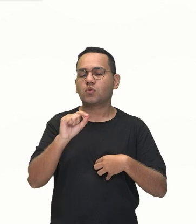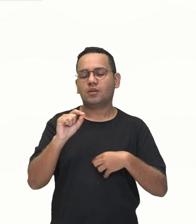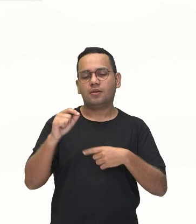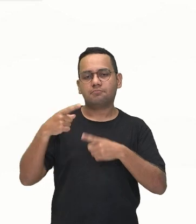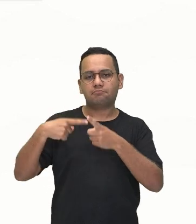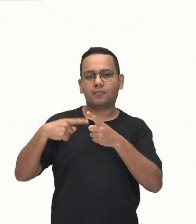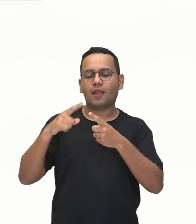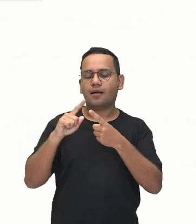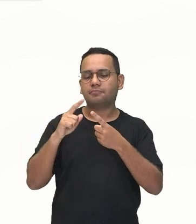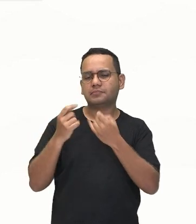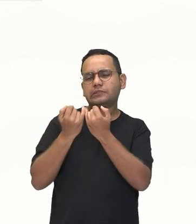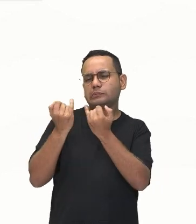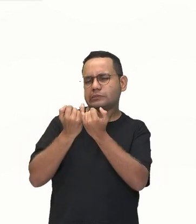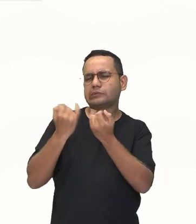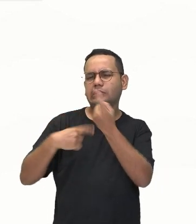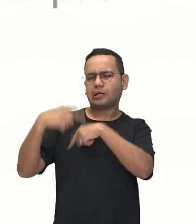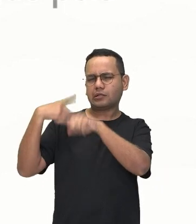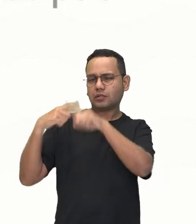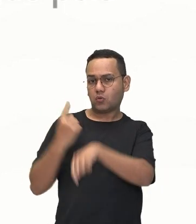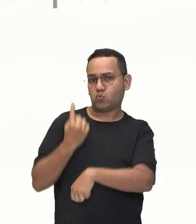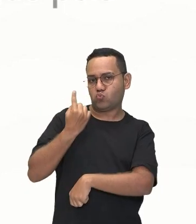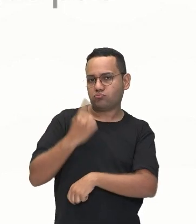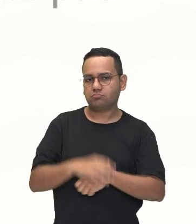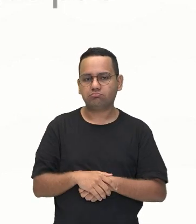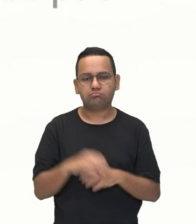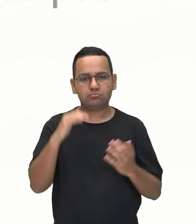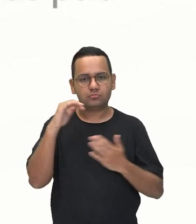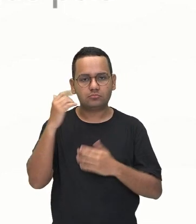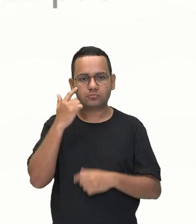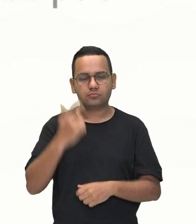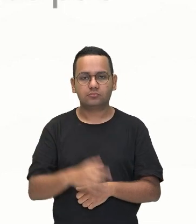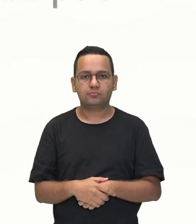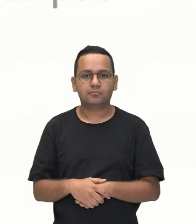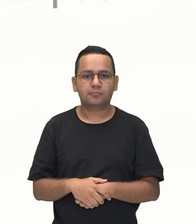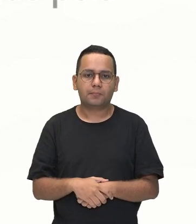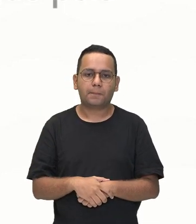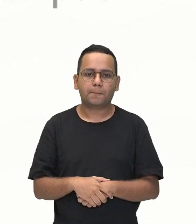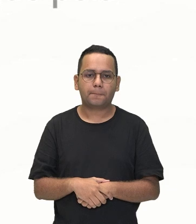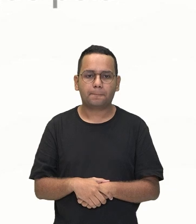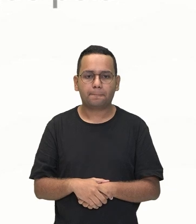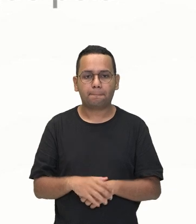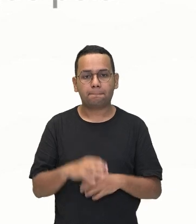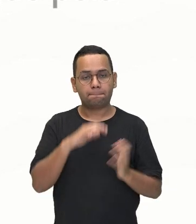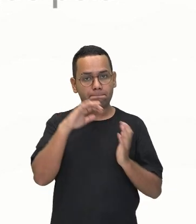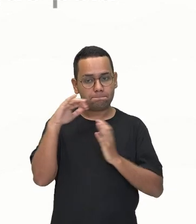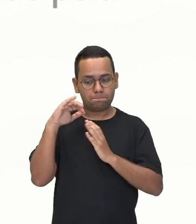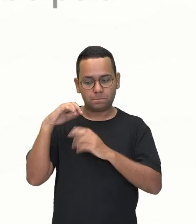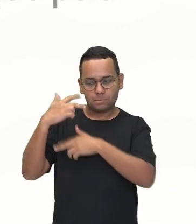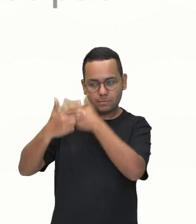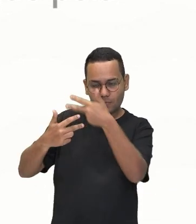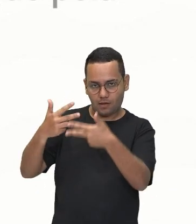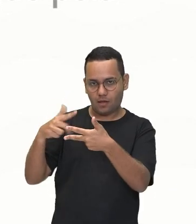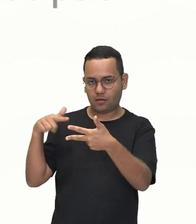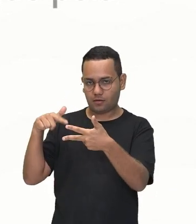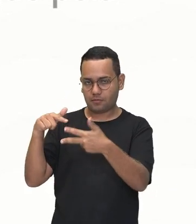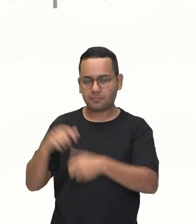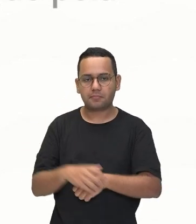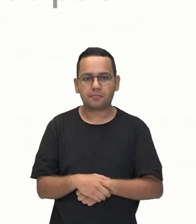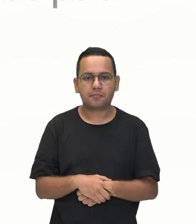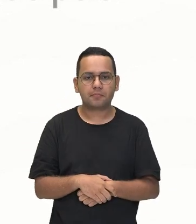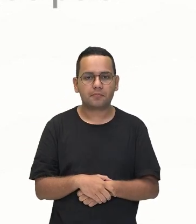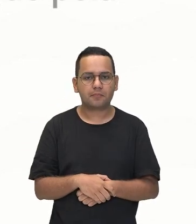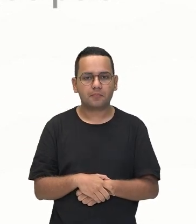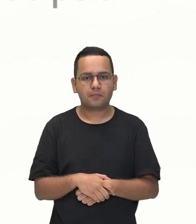Vejam aí que a teoria da evolução de Darwin, no processo de seleção natural, ele é o processo pelo